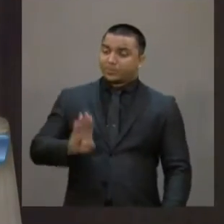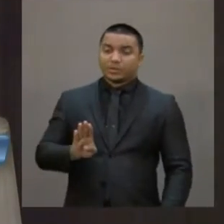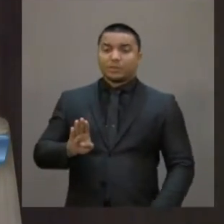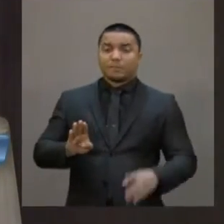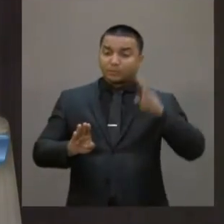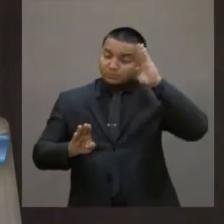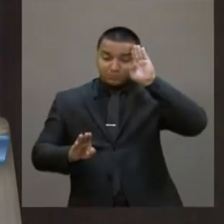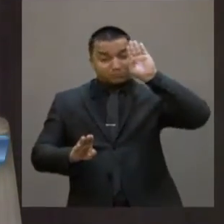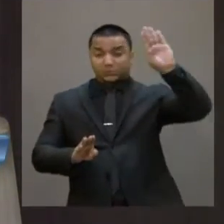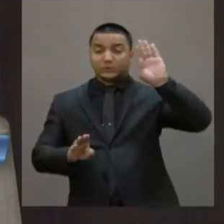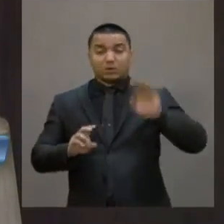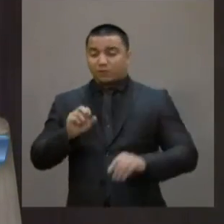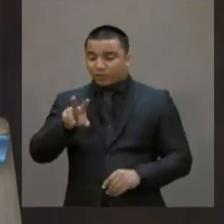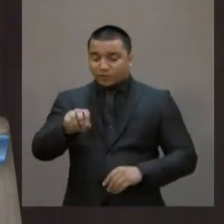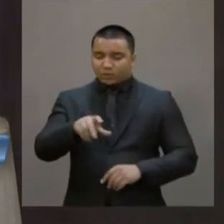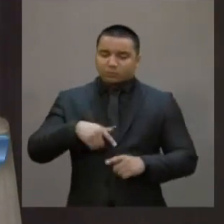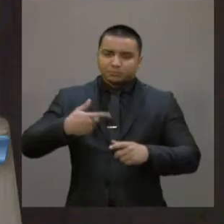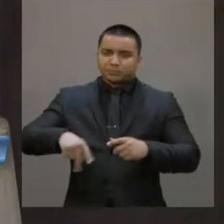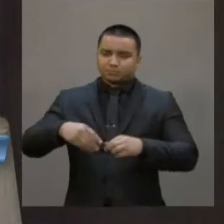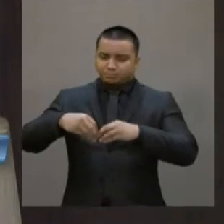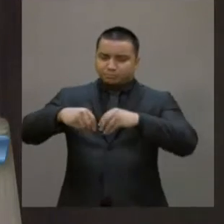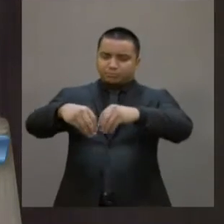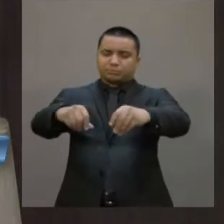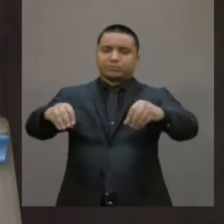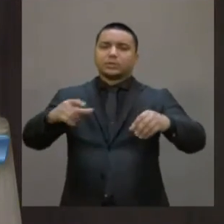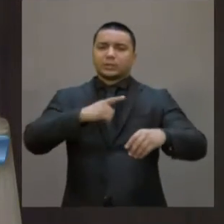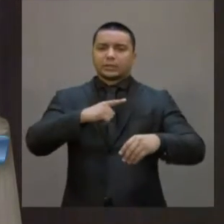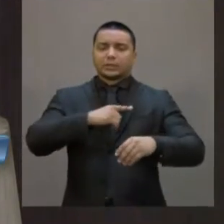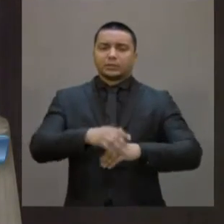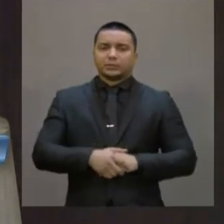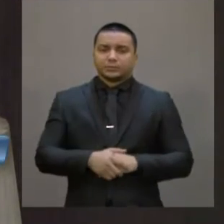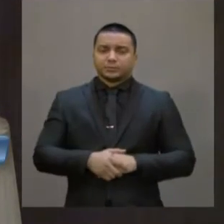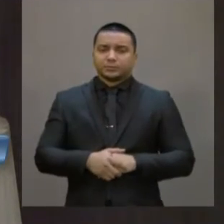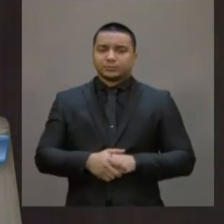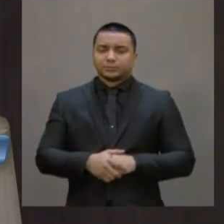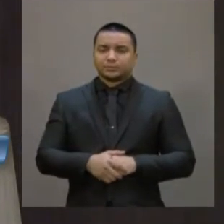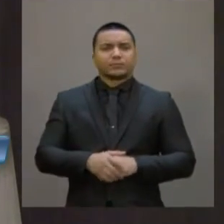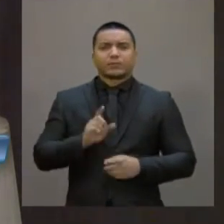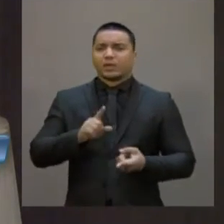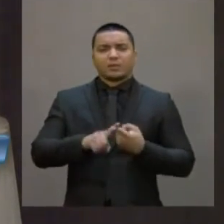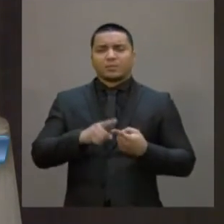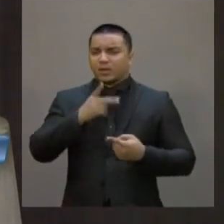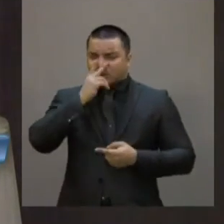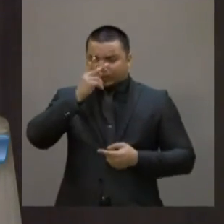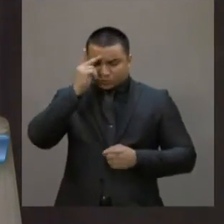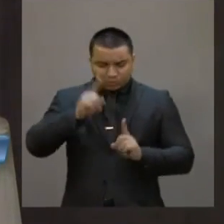maior consumidor de agrotóxicos do planeta. Portanto, má formação fetal,